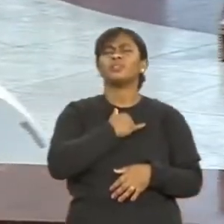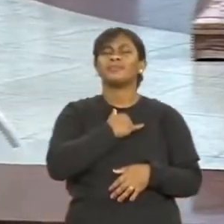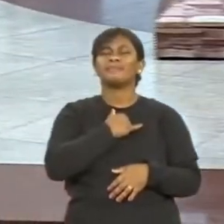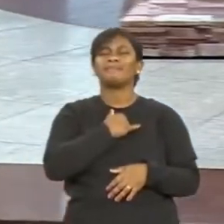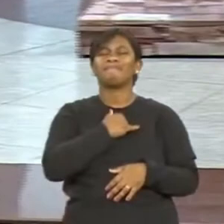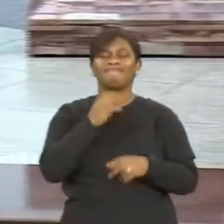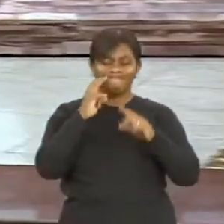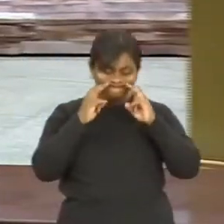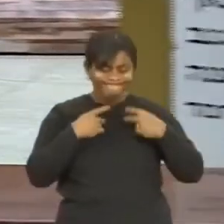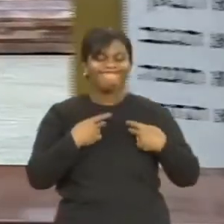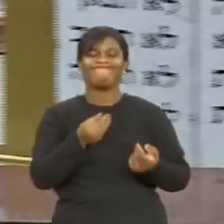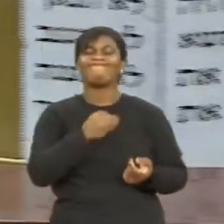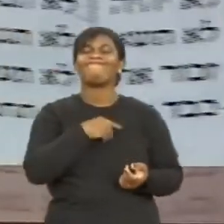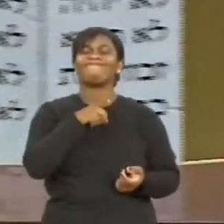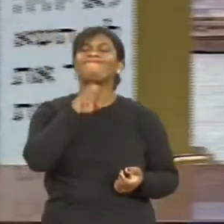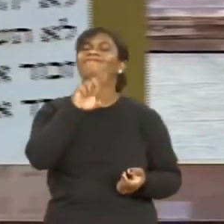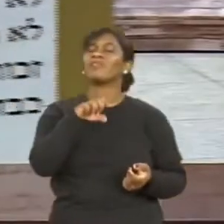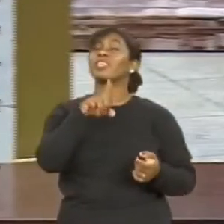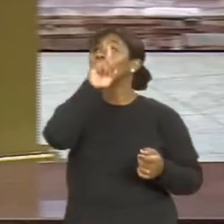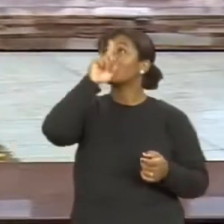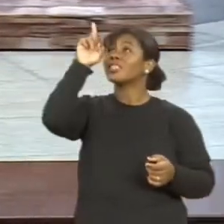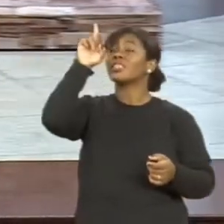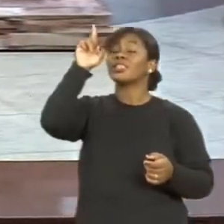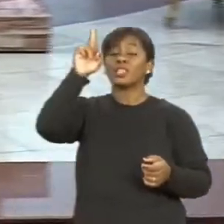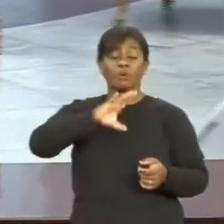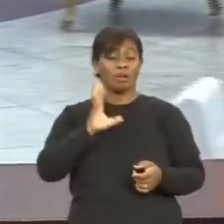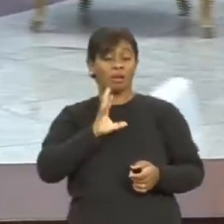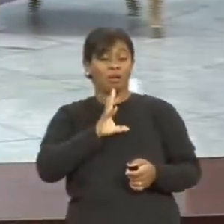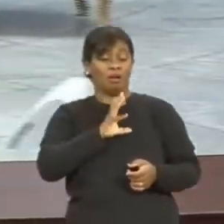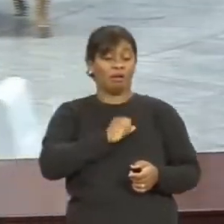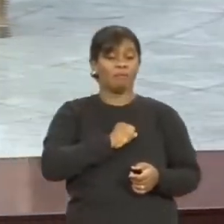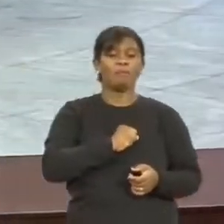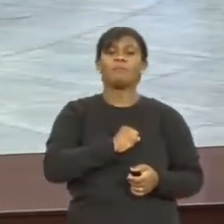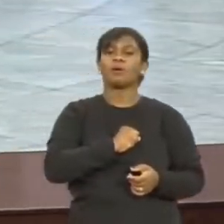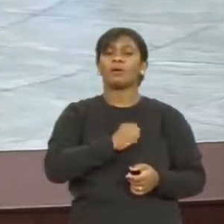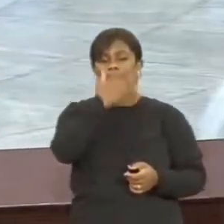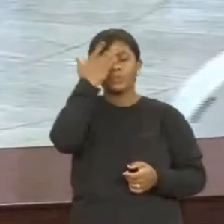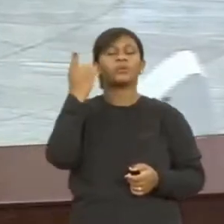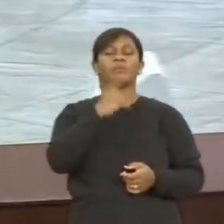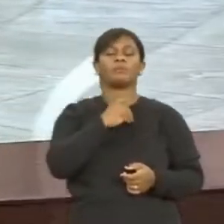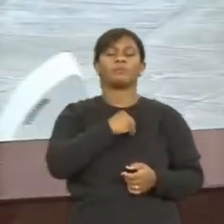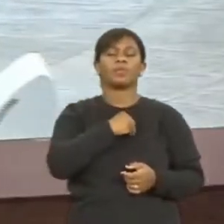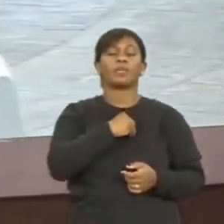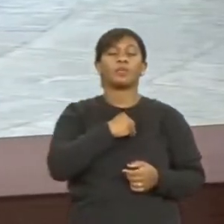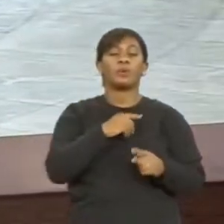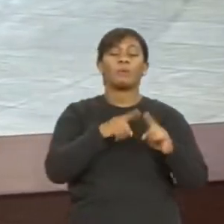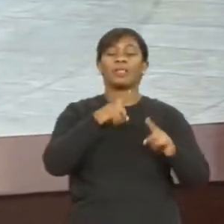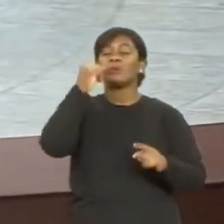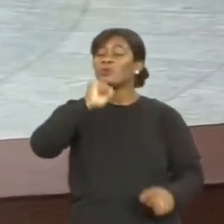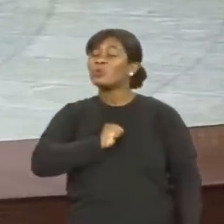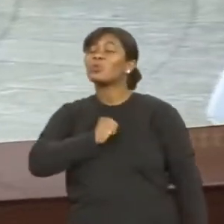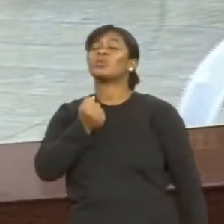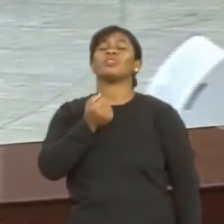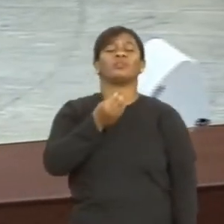pecador. E que Deus transforma o pecador, ama o pecador, mas odeia o pecado. E quanto mais você mergulha no